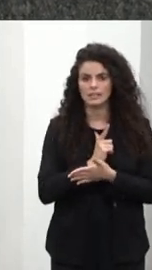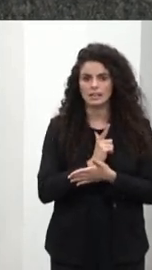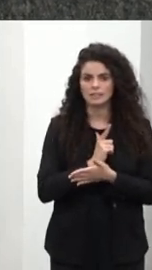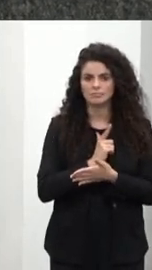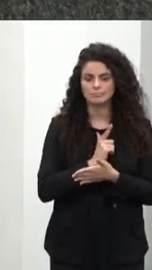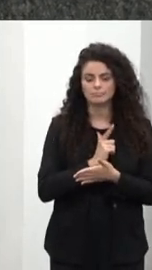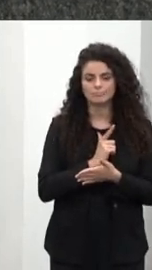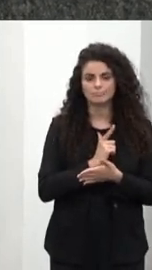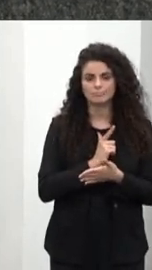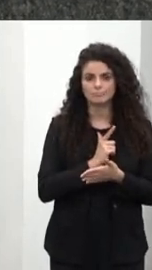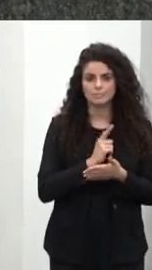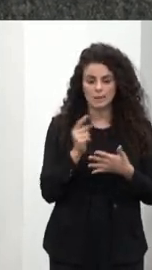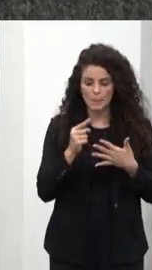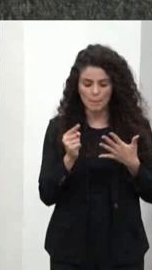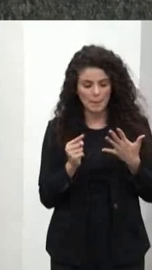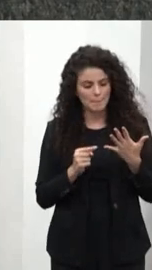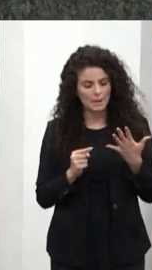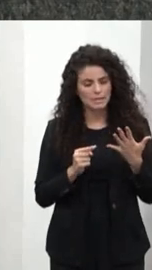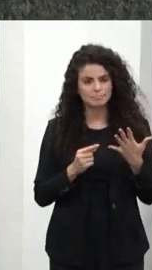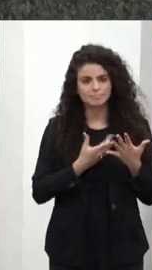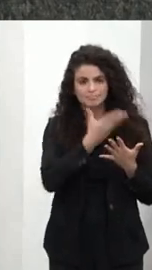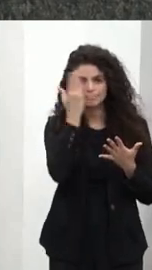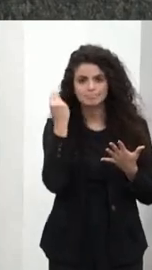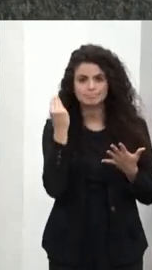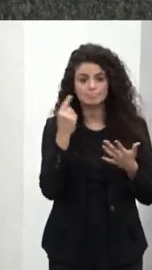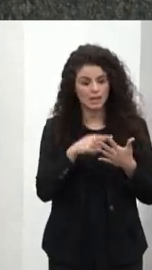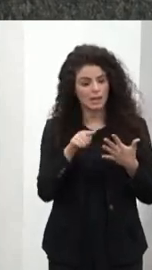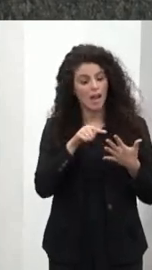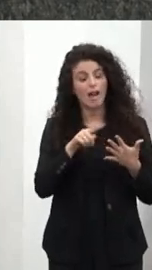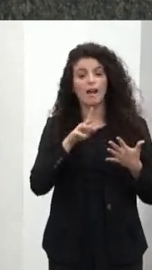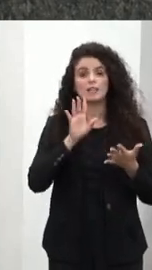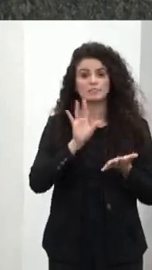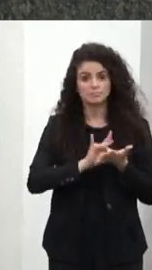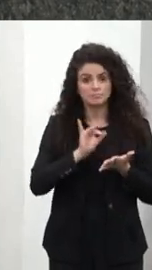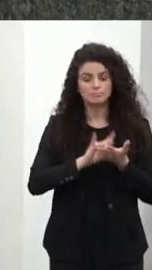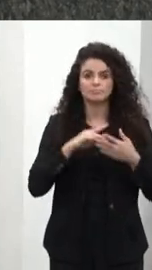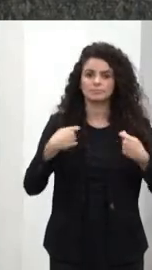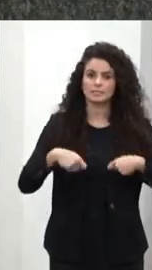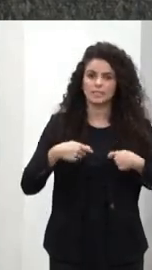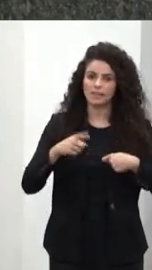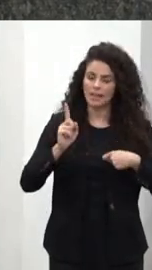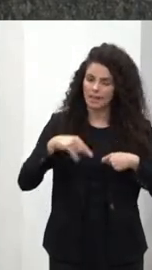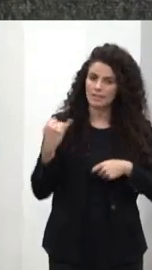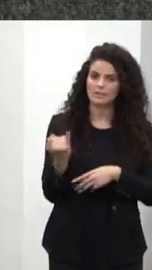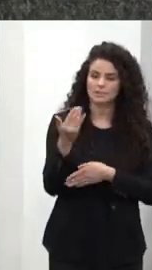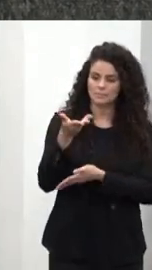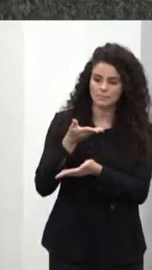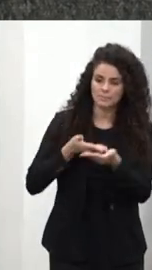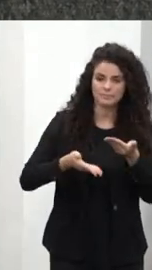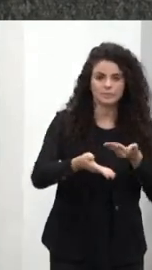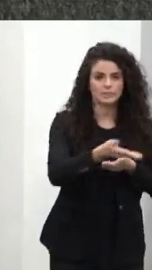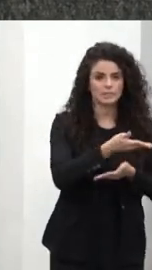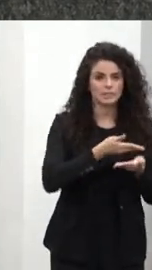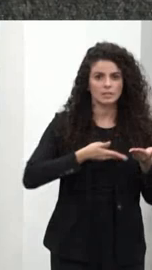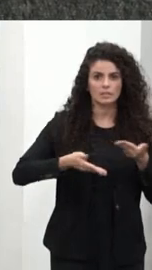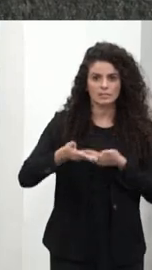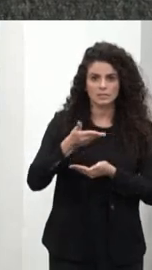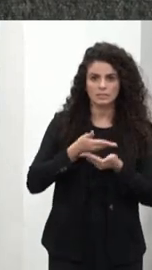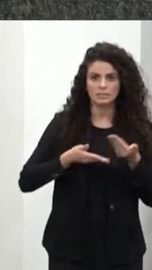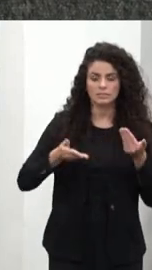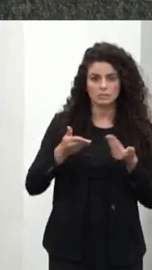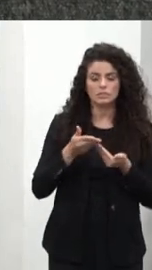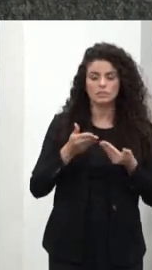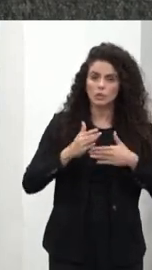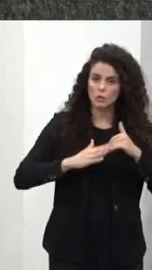pensado ainda a gente não tem ouvido Então esse momento para a gente assim um momento de troca de diálogo né já de pensamento